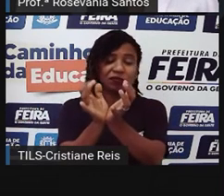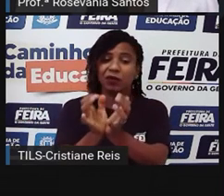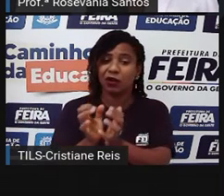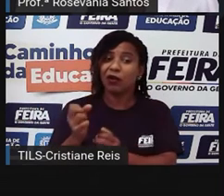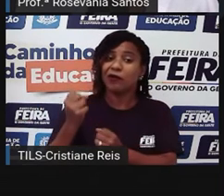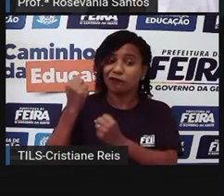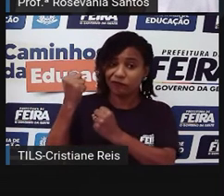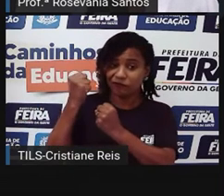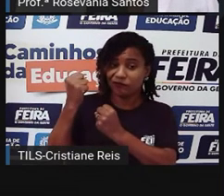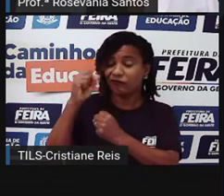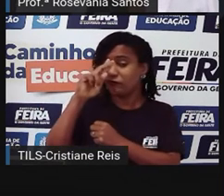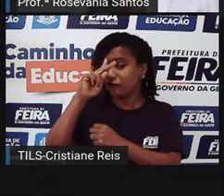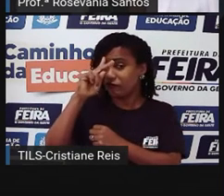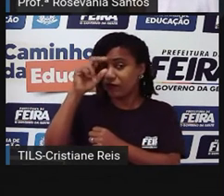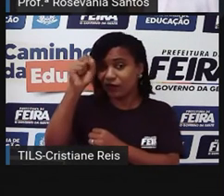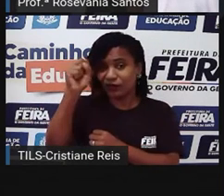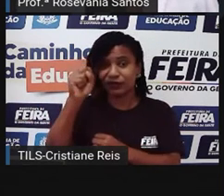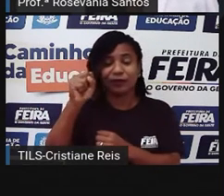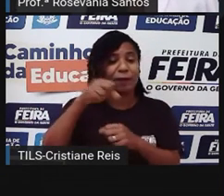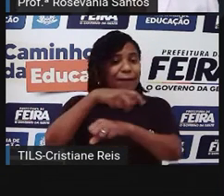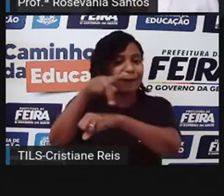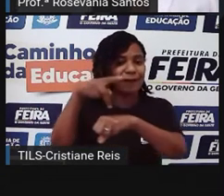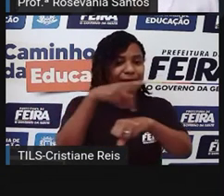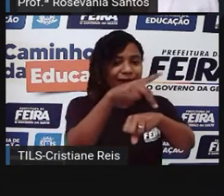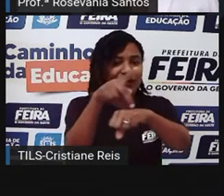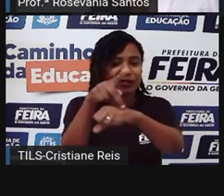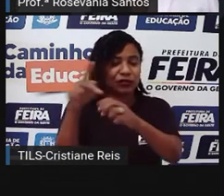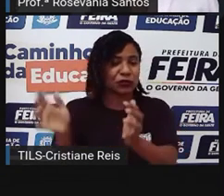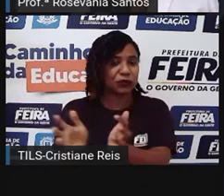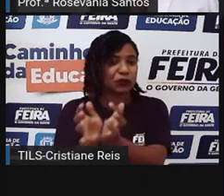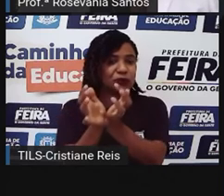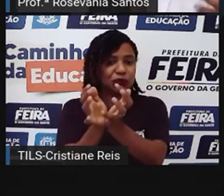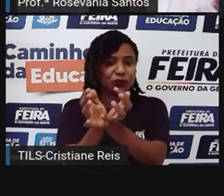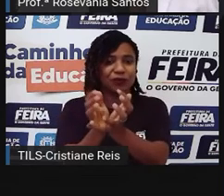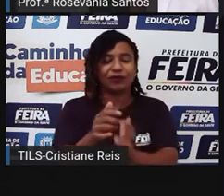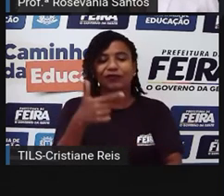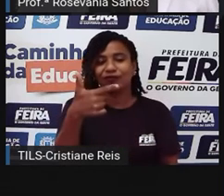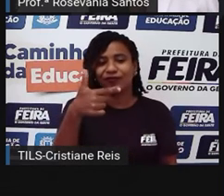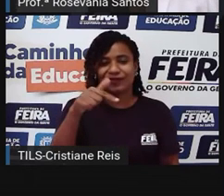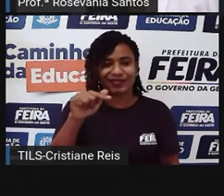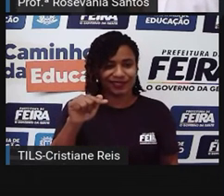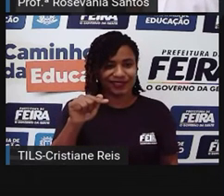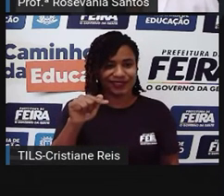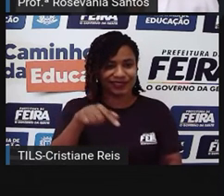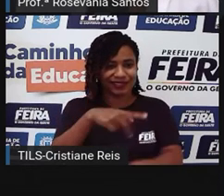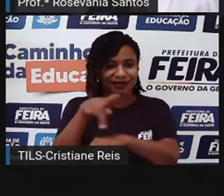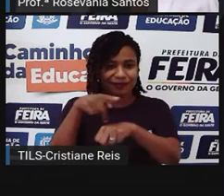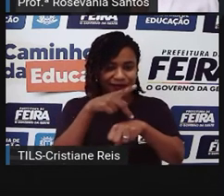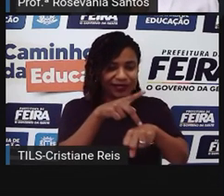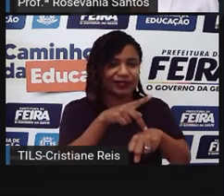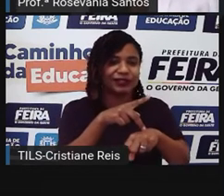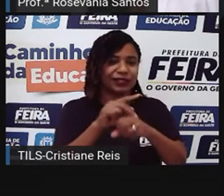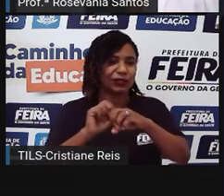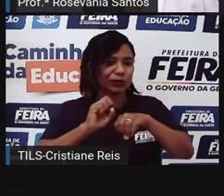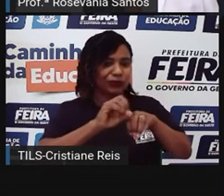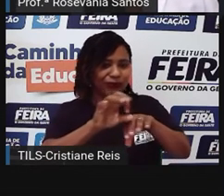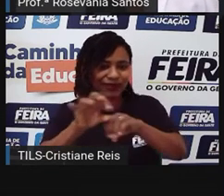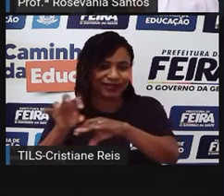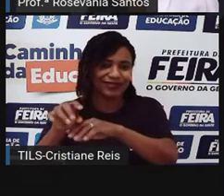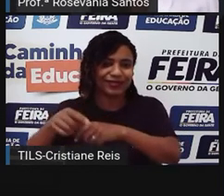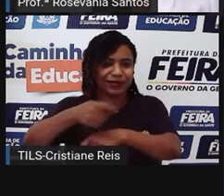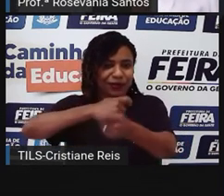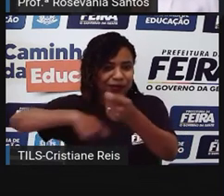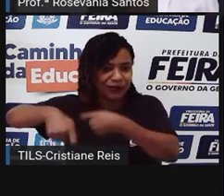São 27 países da Europa que se reuniram, né? Livre comércio, livre educação, livre trânsito